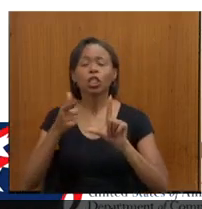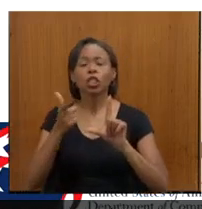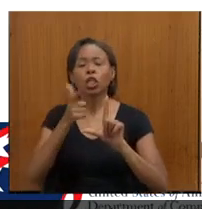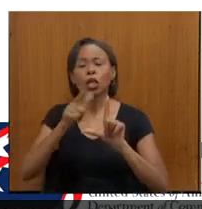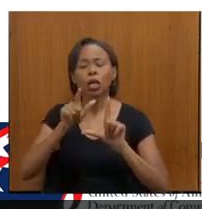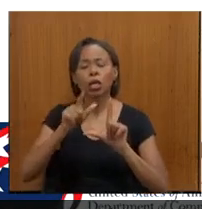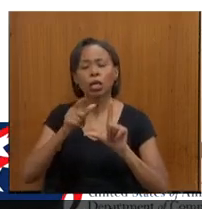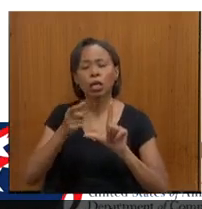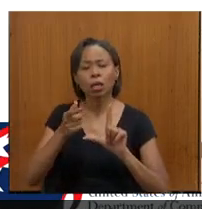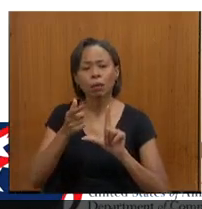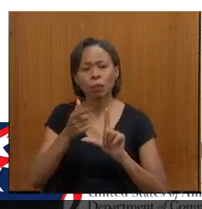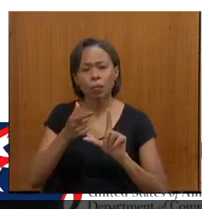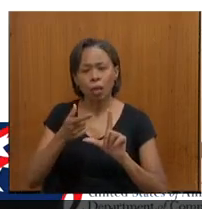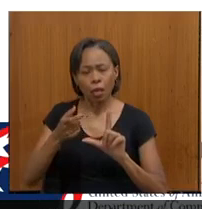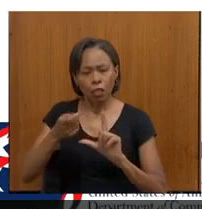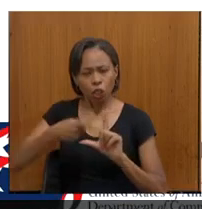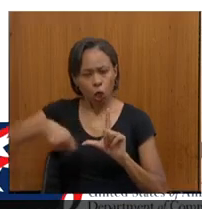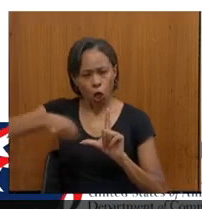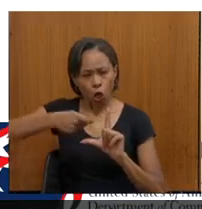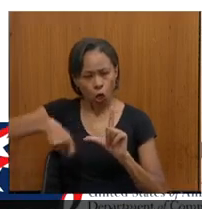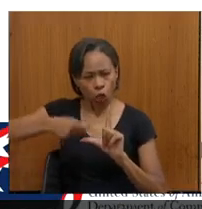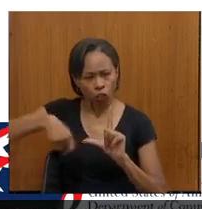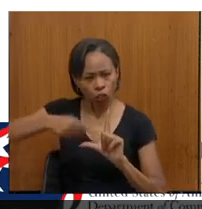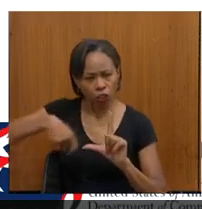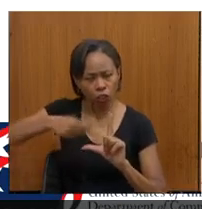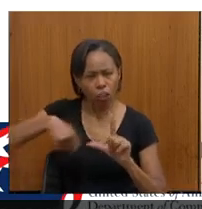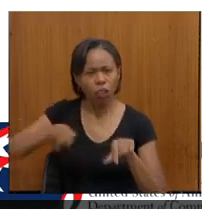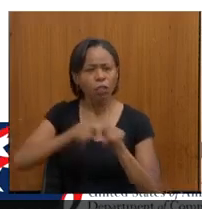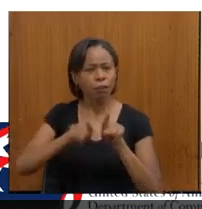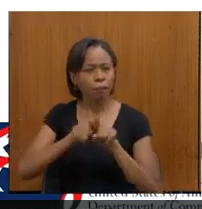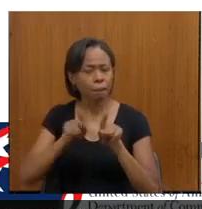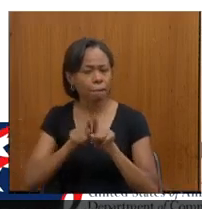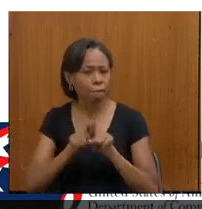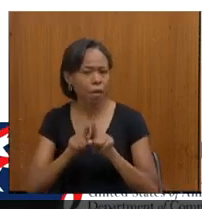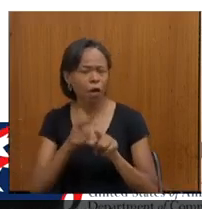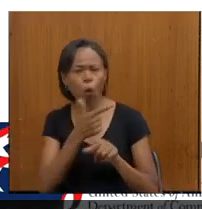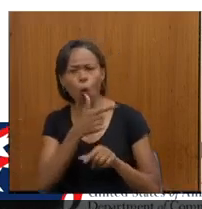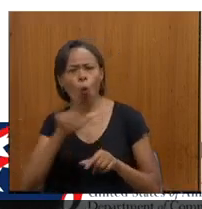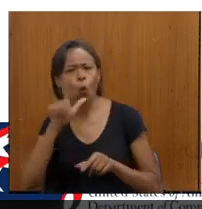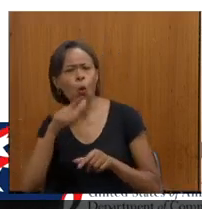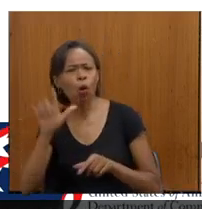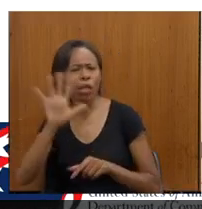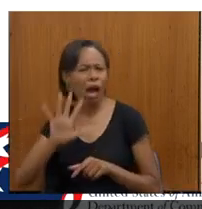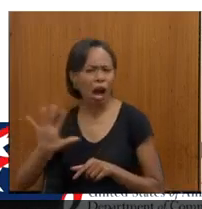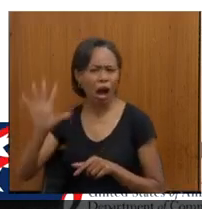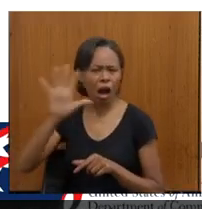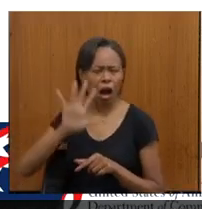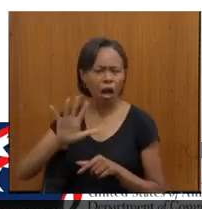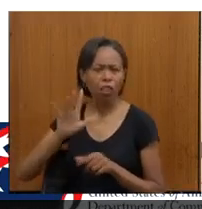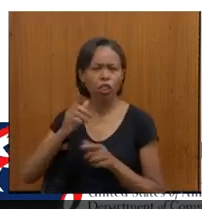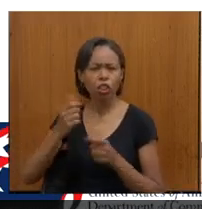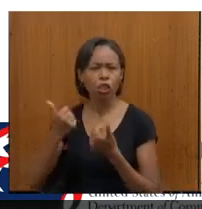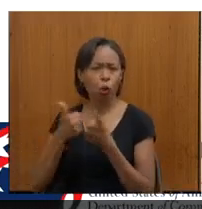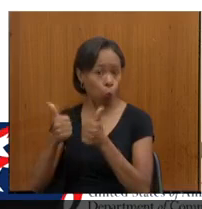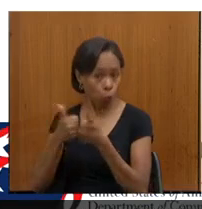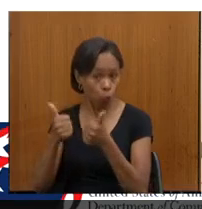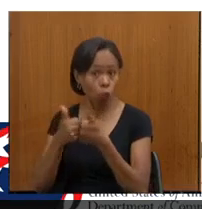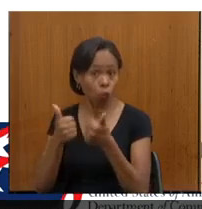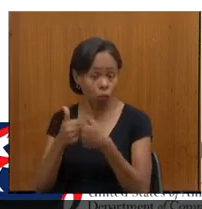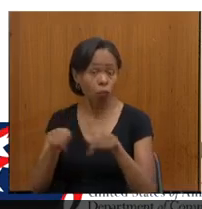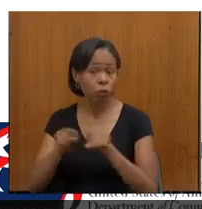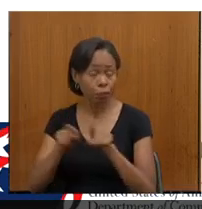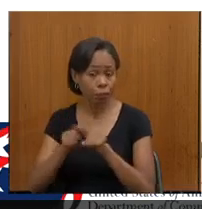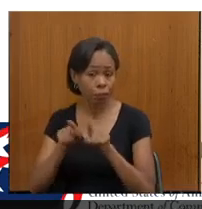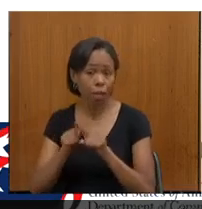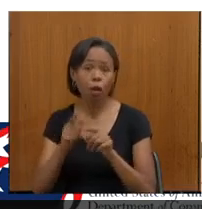mais a partir de empilhadeiras e só tem aquele segundo prato teriam na caixa de transporte público ônibus e